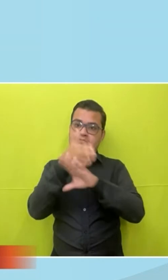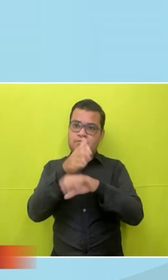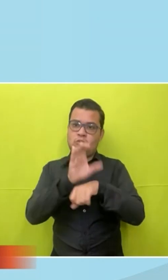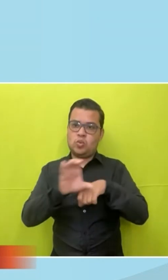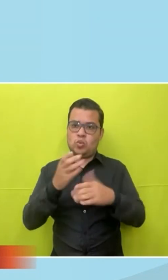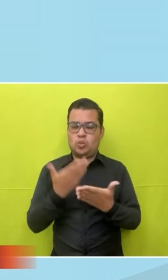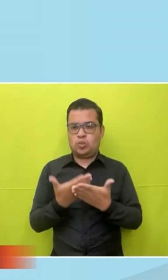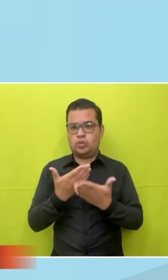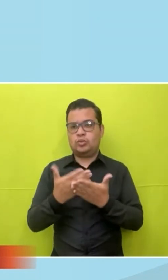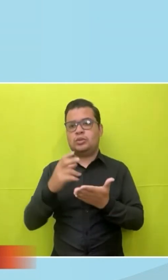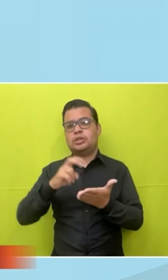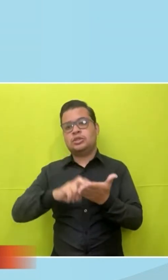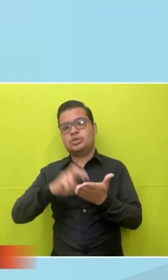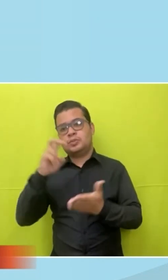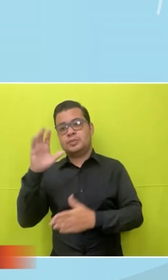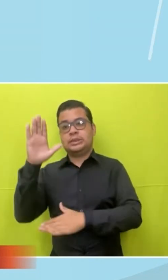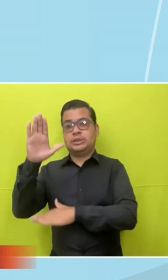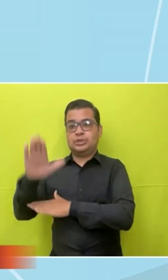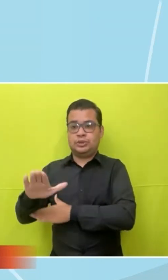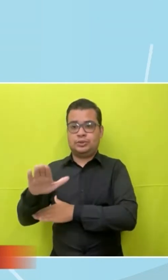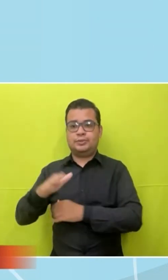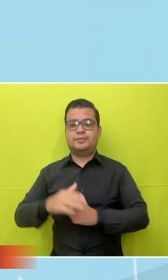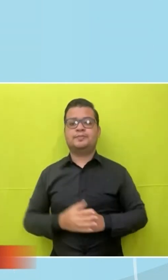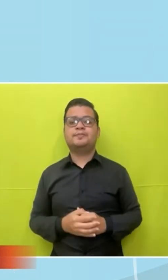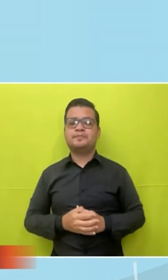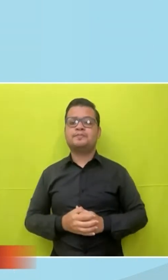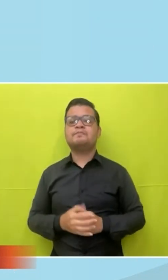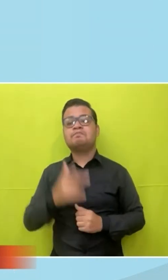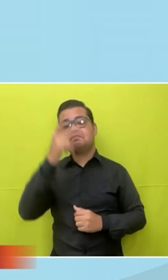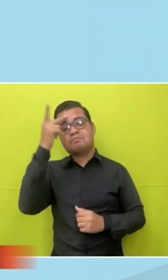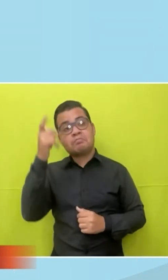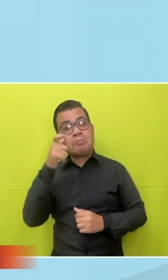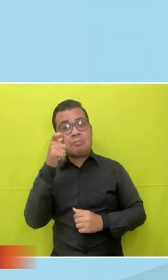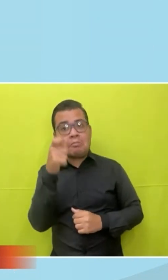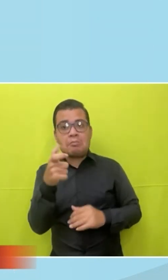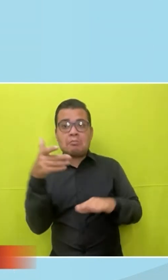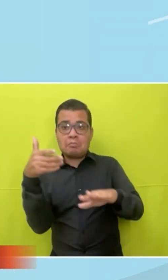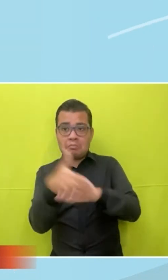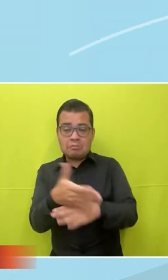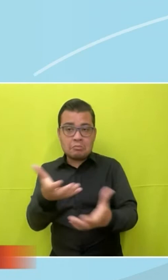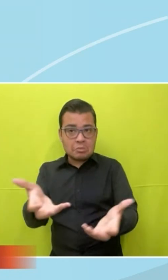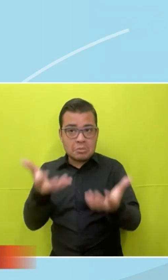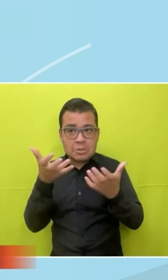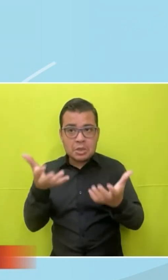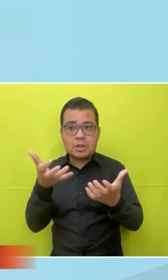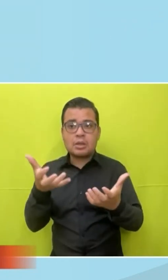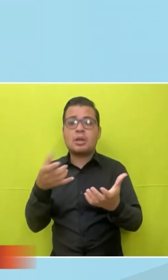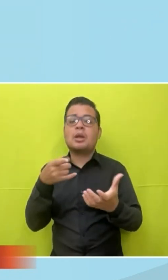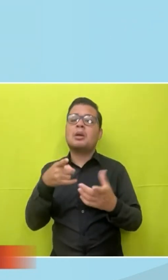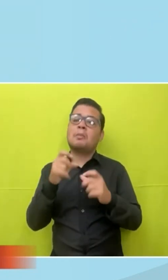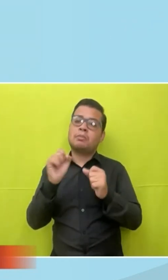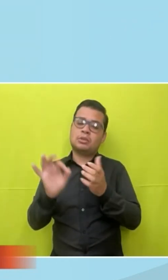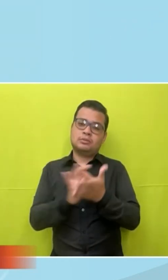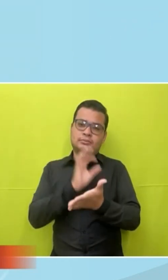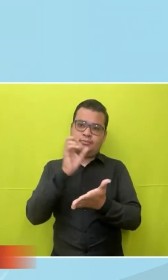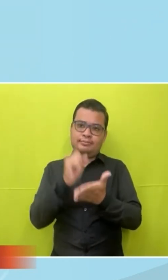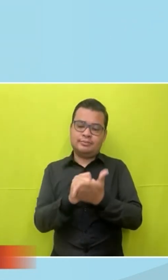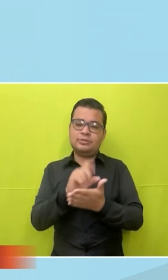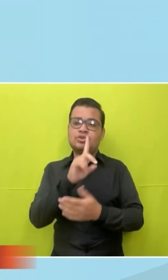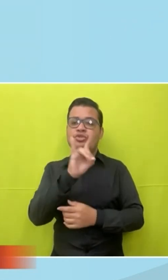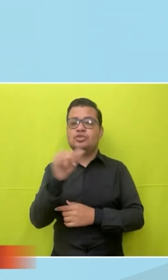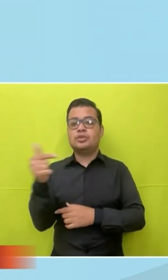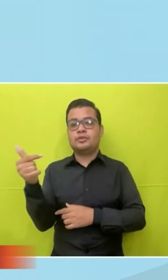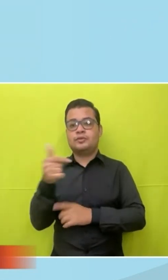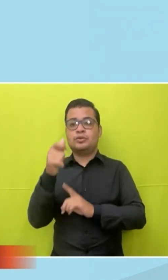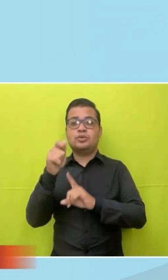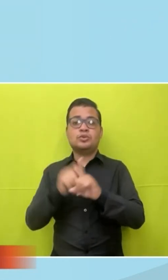turnos matutino e vespertino. Os interessados em participar do processo seletivo devem se inscrever até o dia 22 de maio,